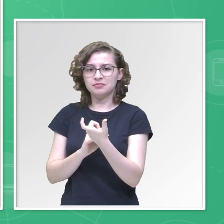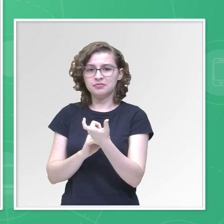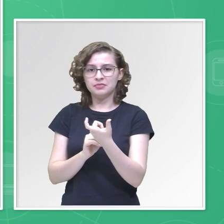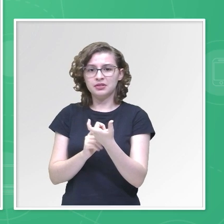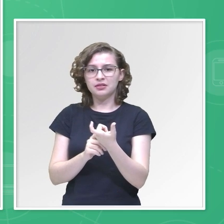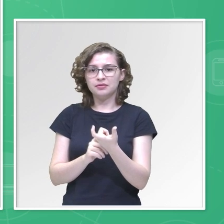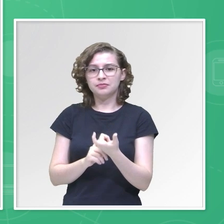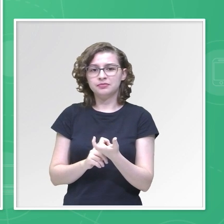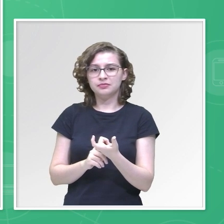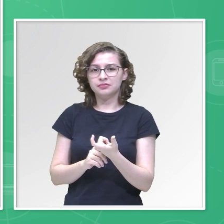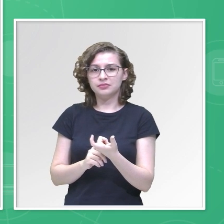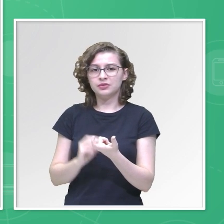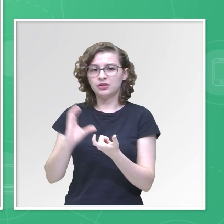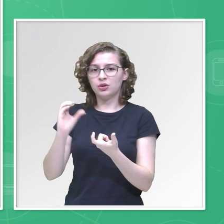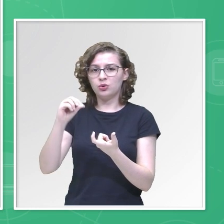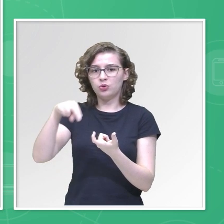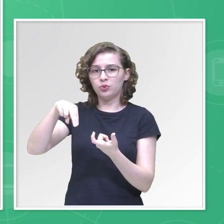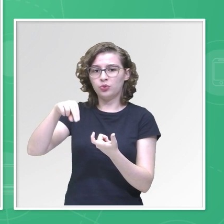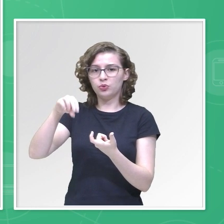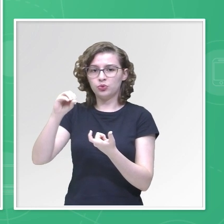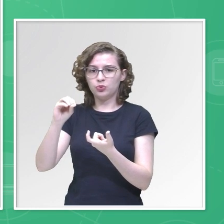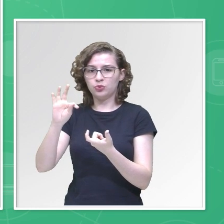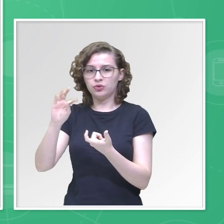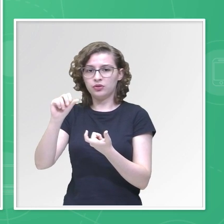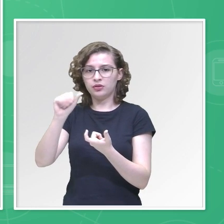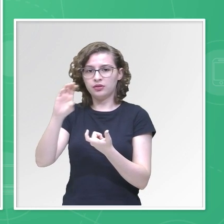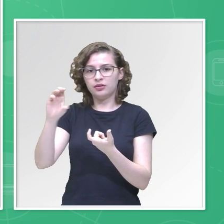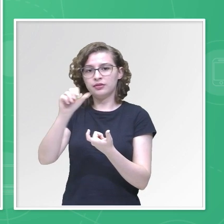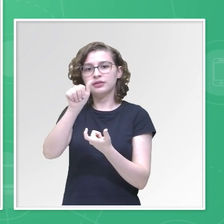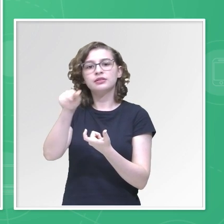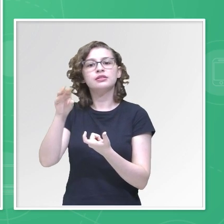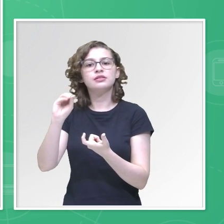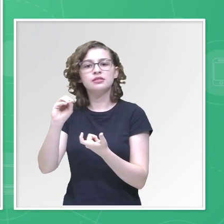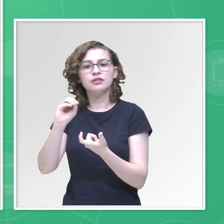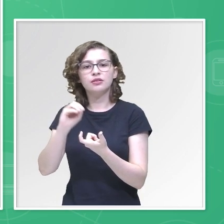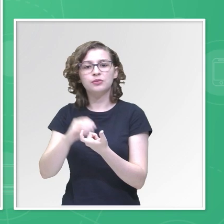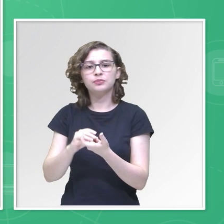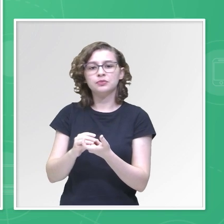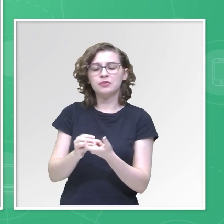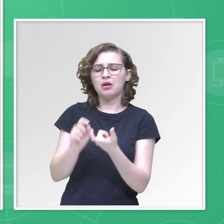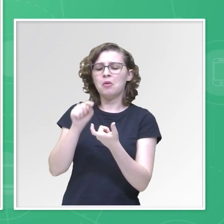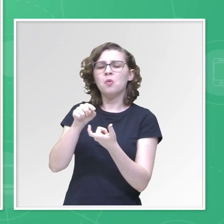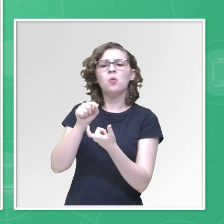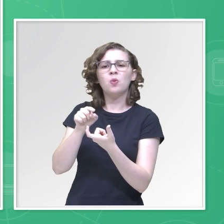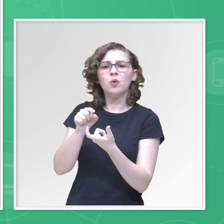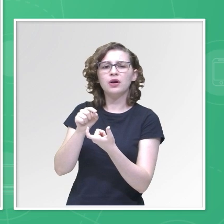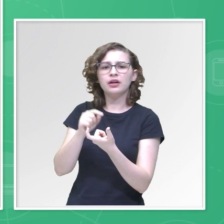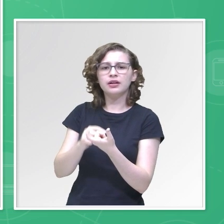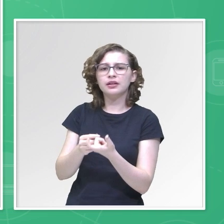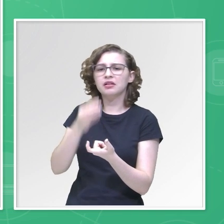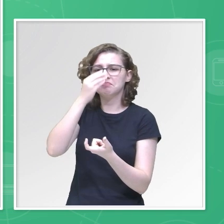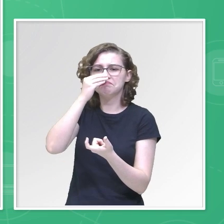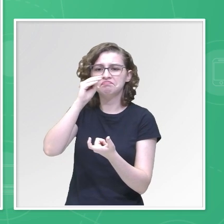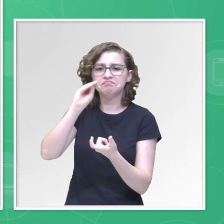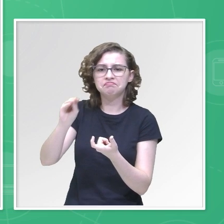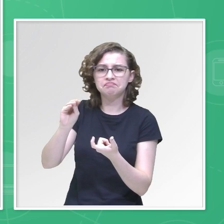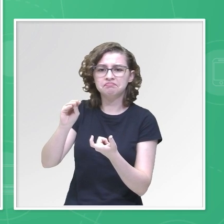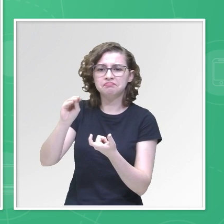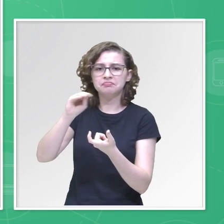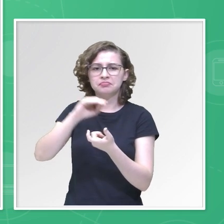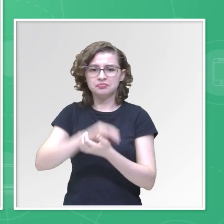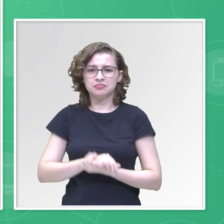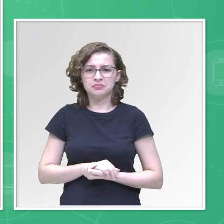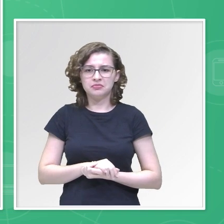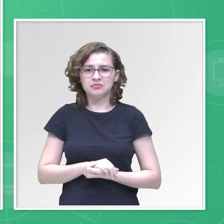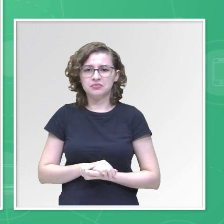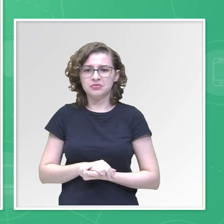conotação O que que a conotação é o sentido ou a conotação pejorativa negativa depreciativa que